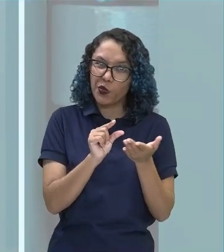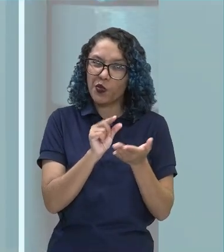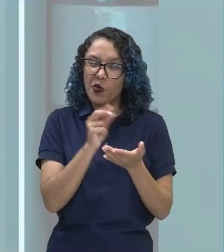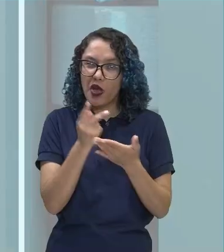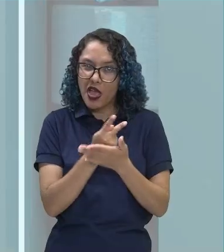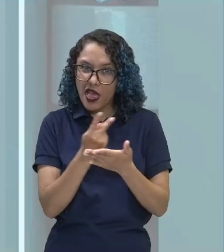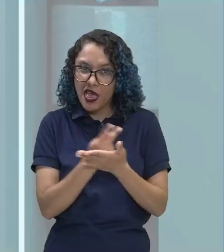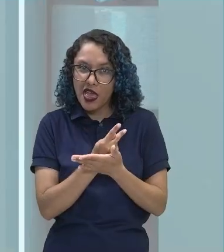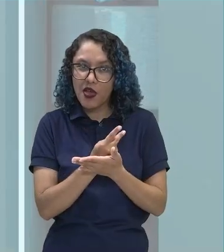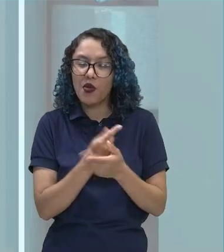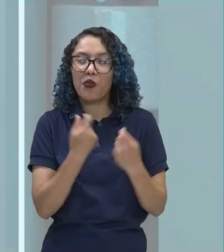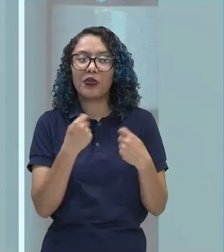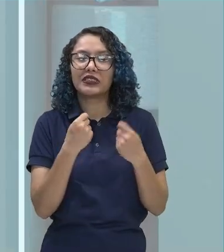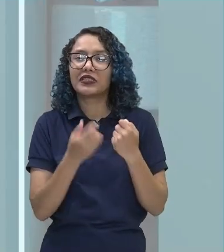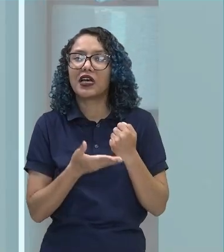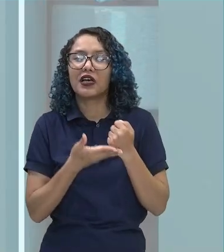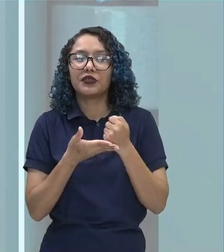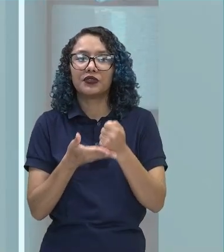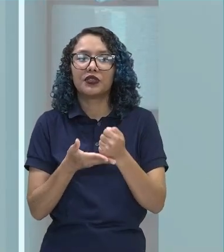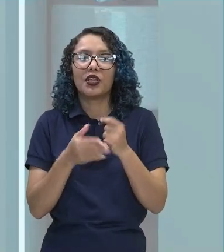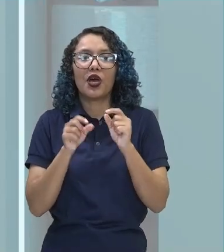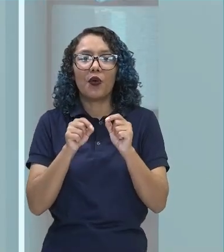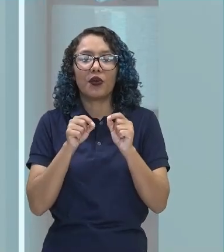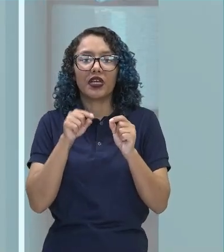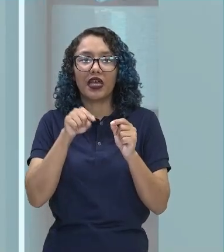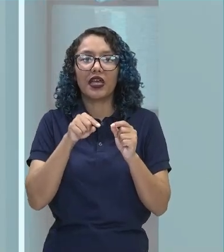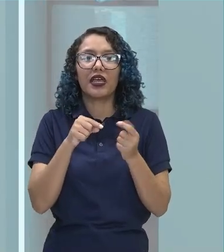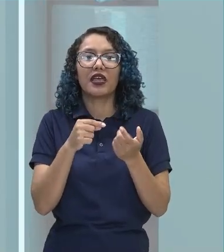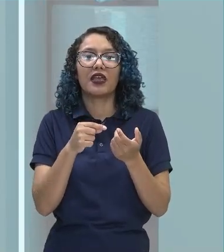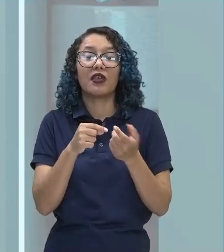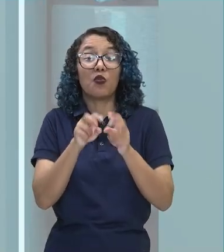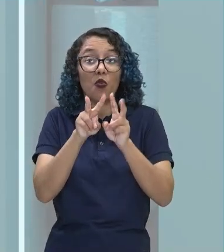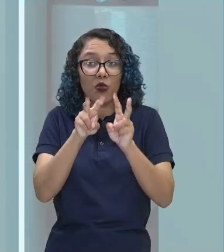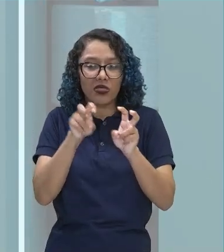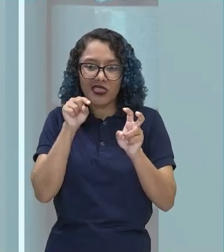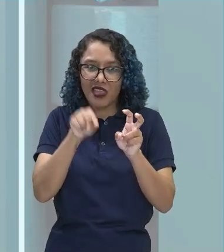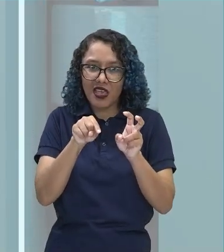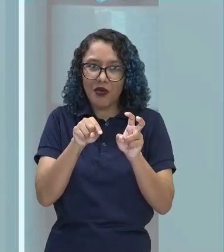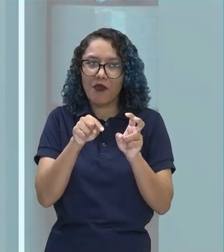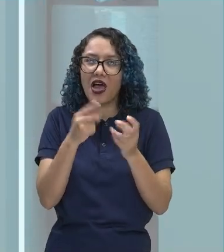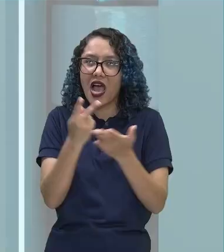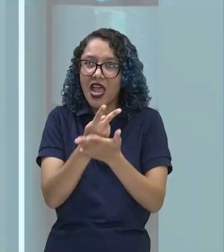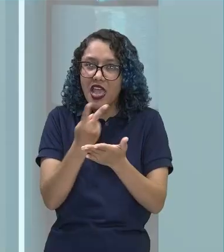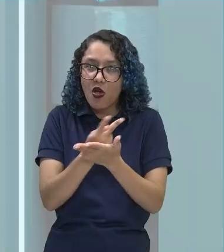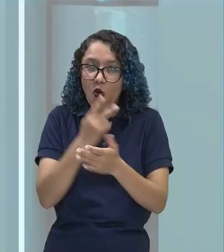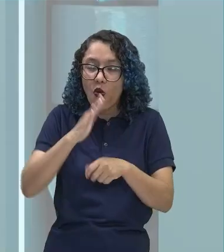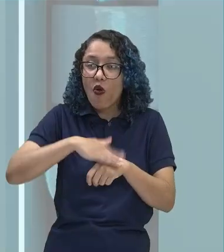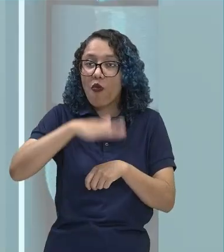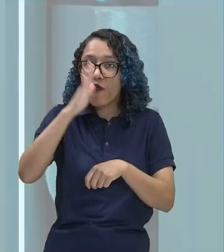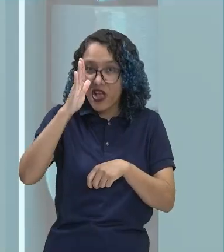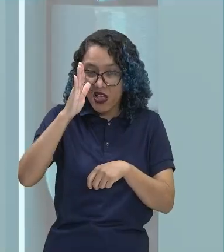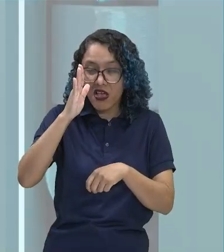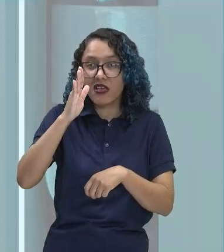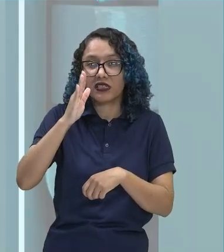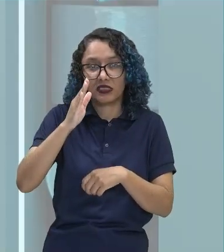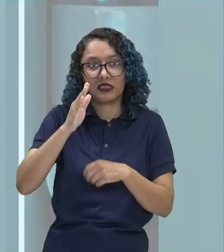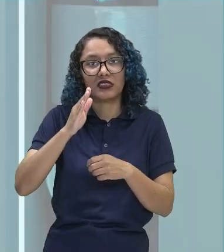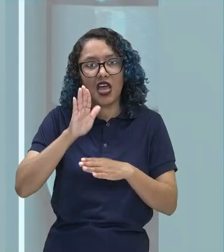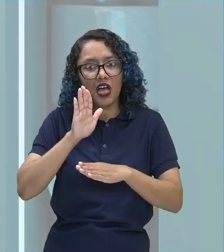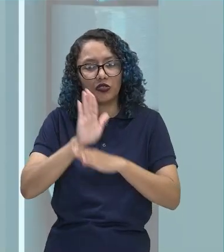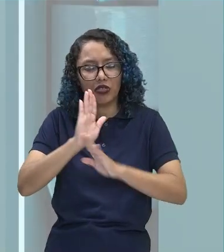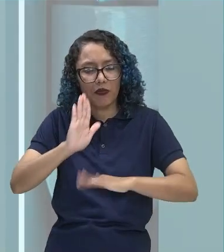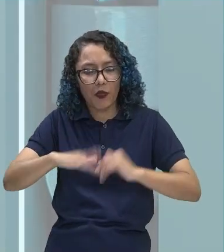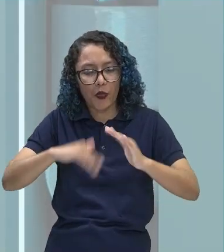isso, vai trabalhar naquela deficiência, né? Vai ajudar a ele a construir um aprendizado